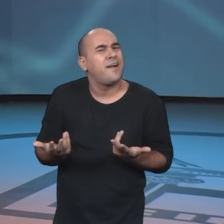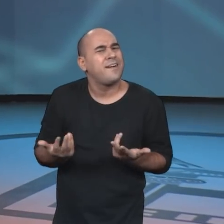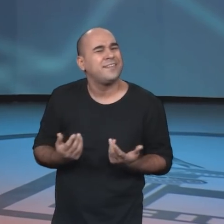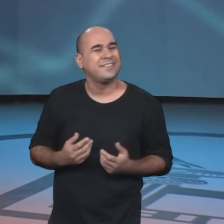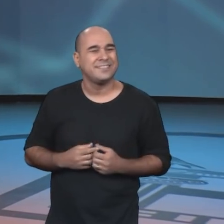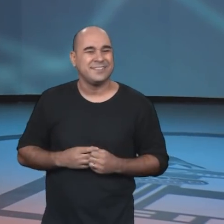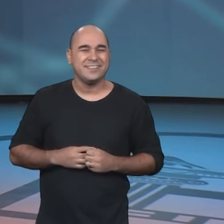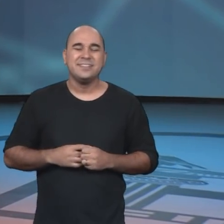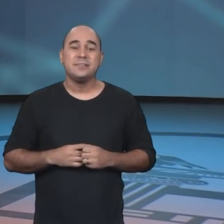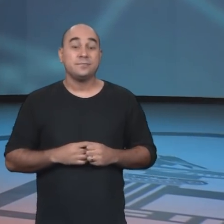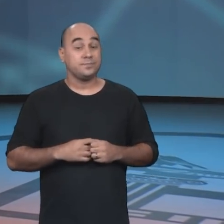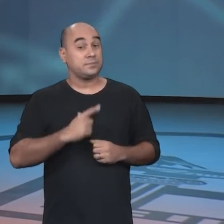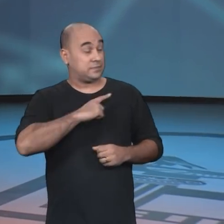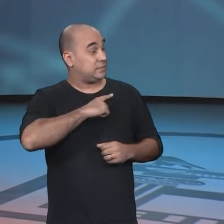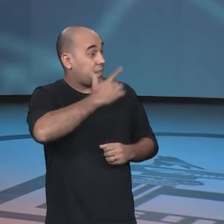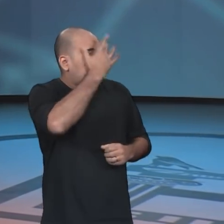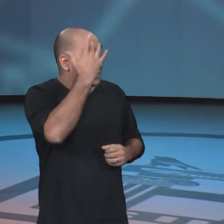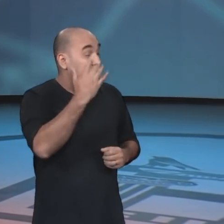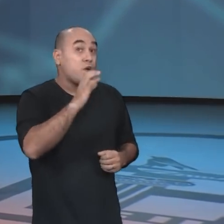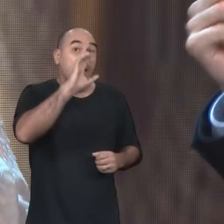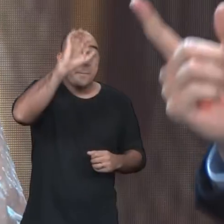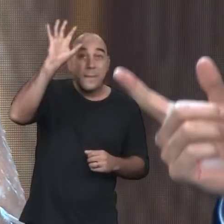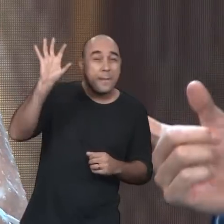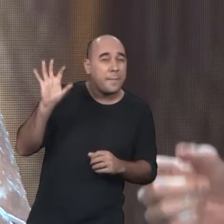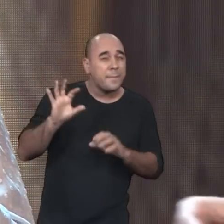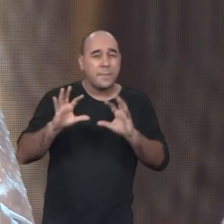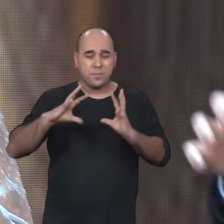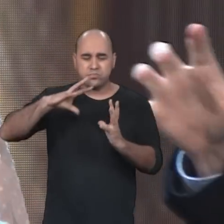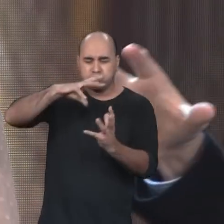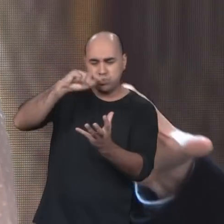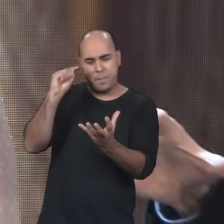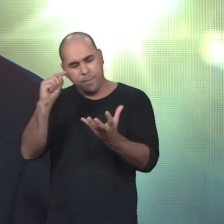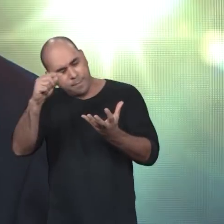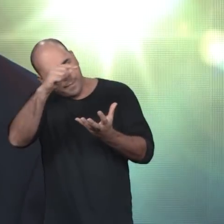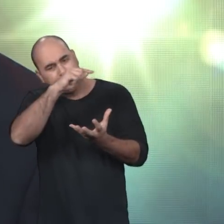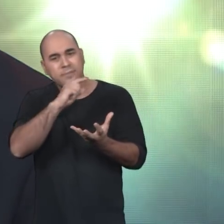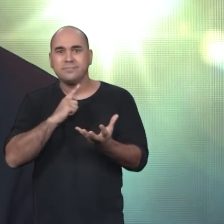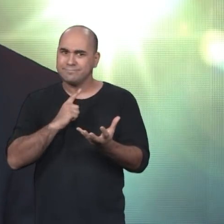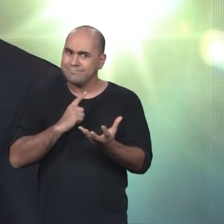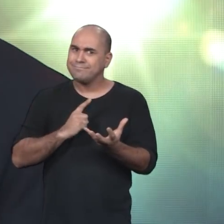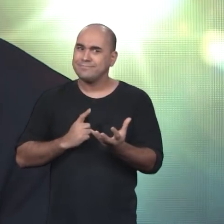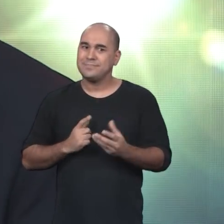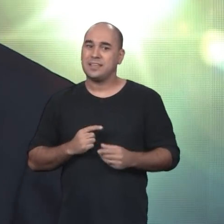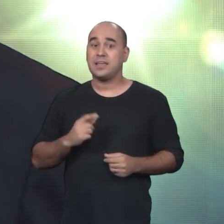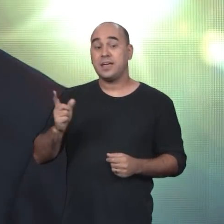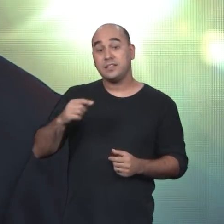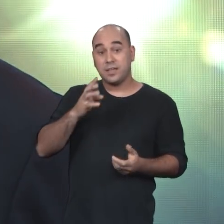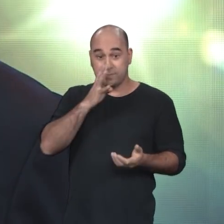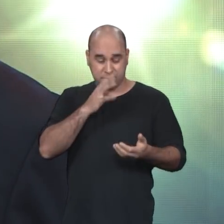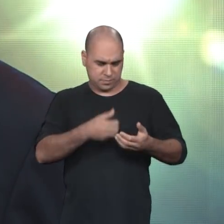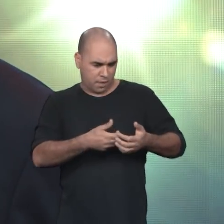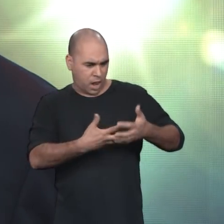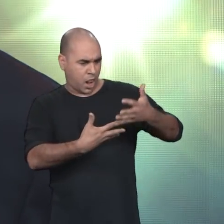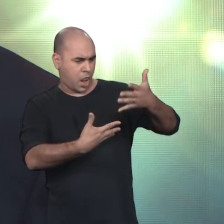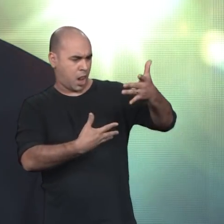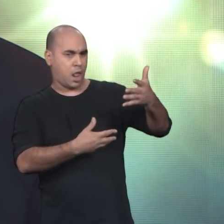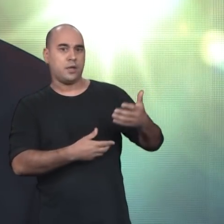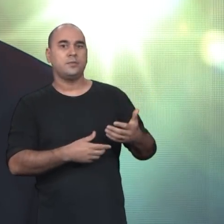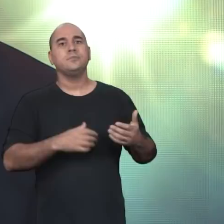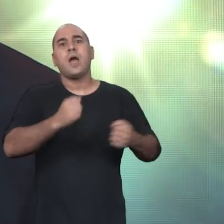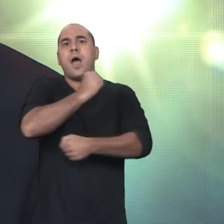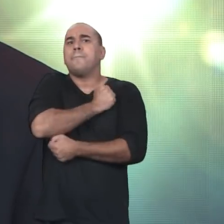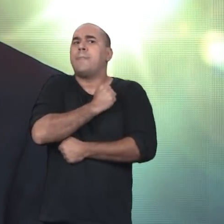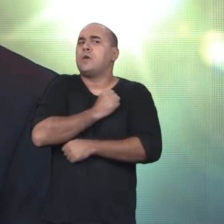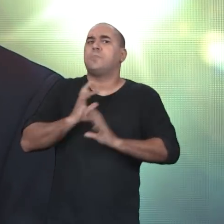é lugar assistindo a gente. Tem, eu tenho até aqui uns A Flávia, abraços. inclusive, eu vi que ela estava olhando ali. Bom, é muita gente, não dá para mandar abraço para todo mundo.